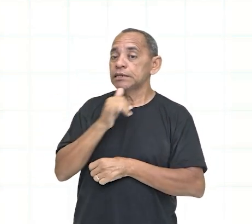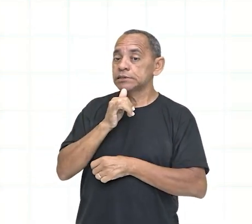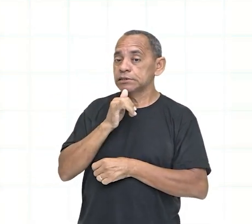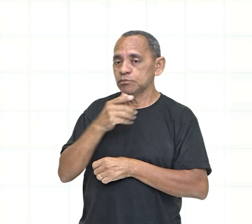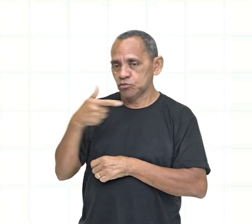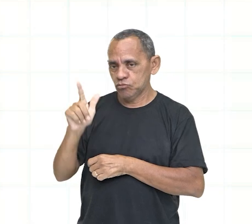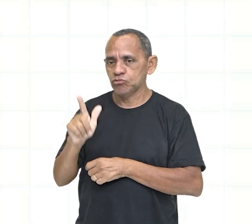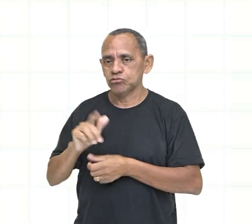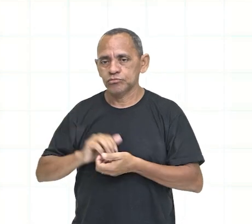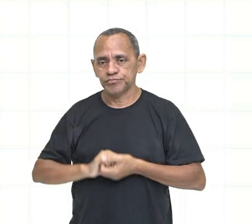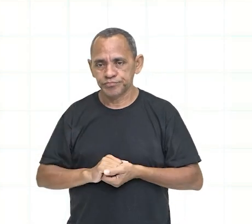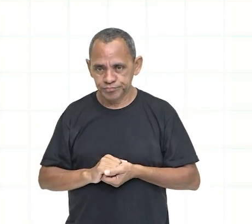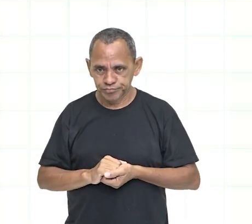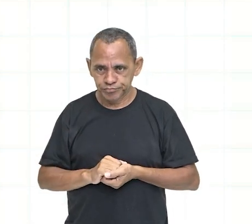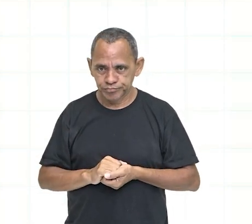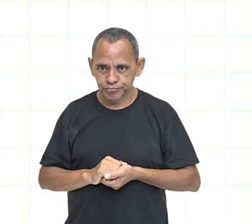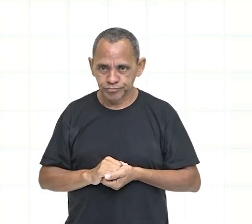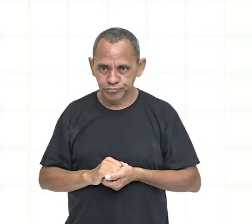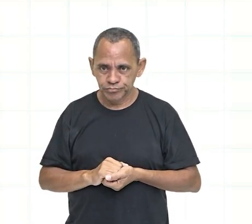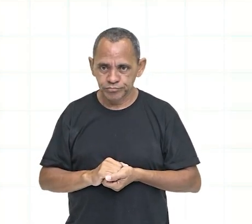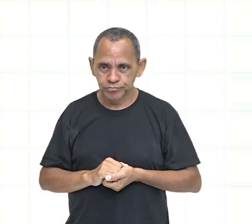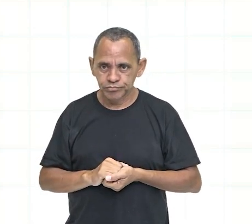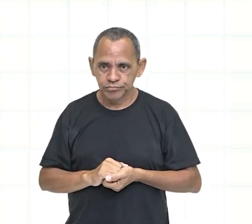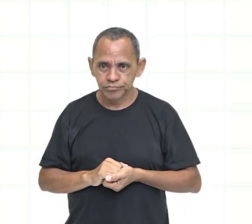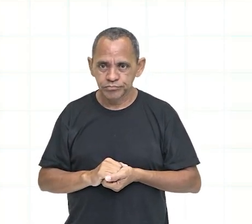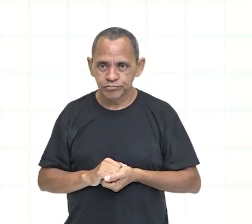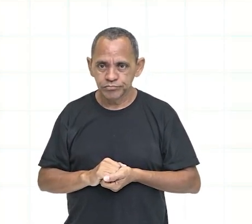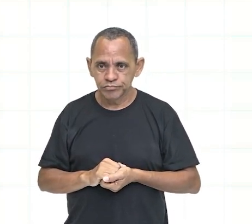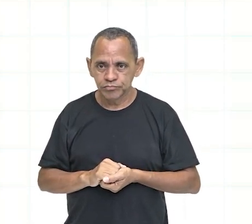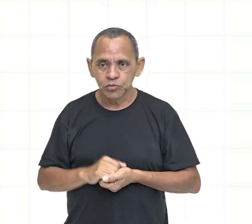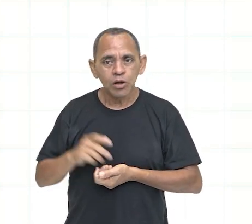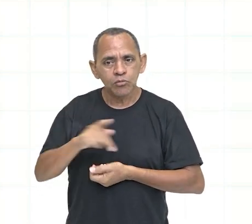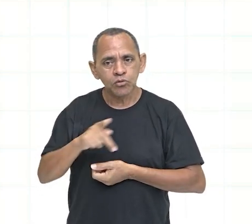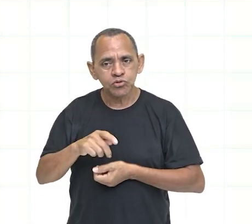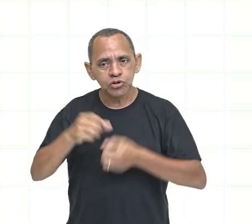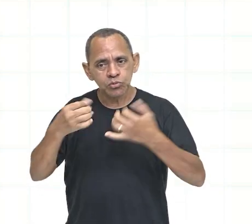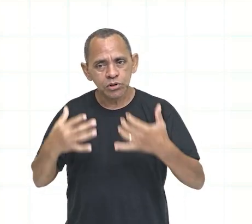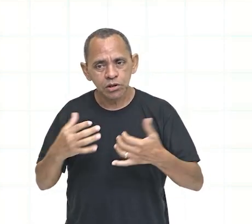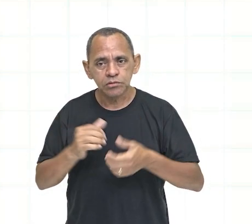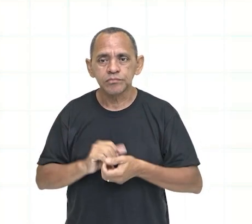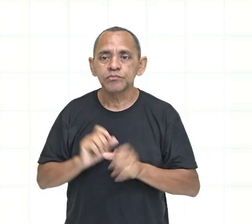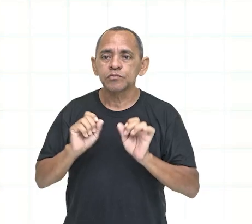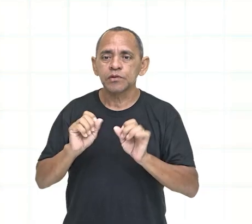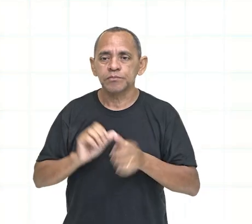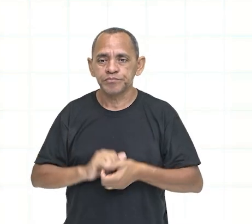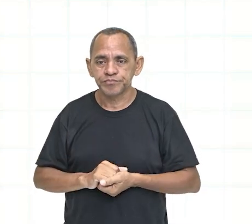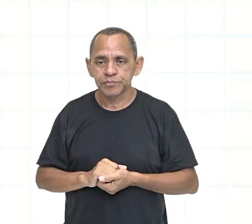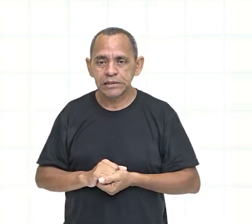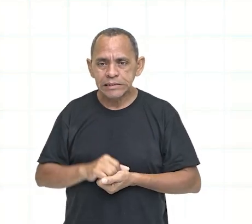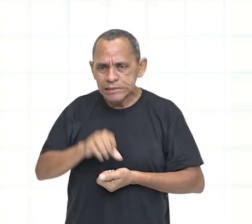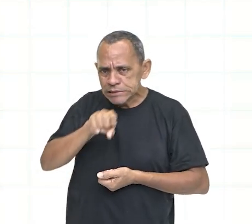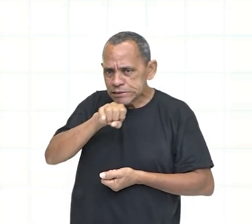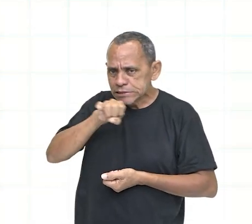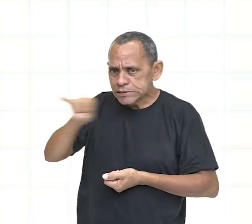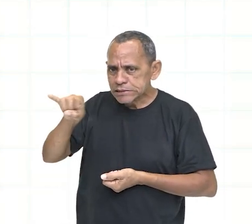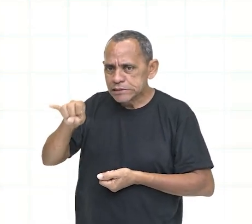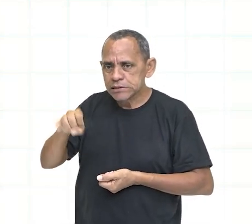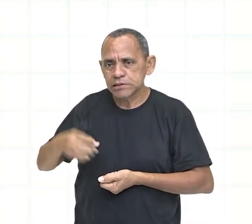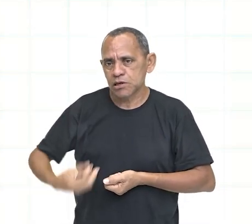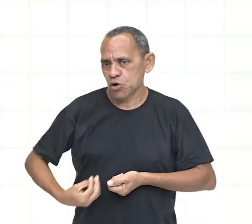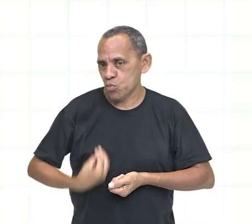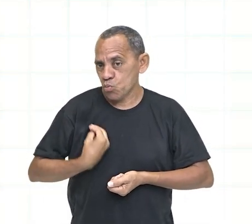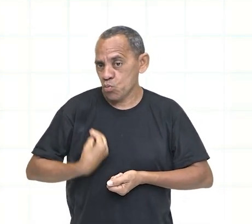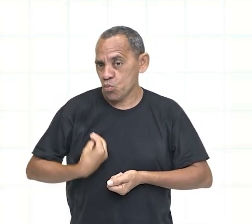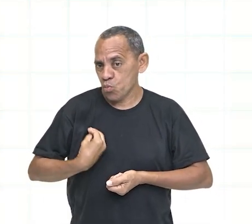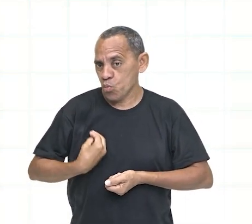lived closer, we would visit them more often. Se eu vivesse, né, morasse mais